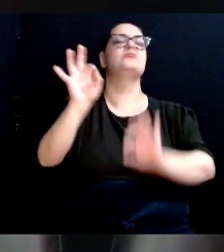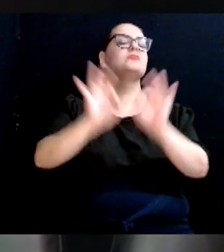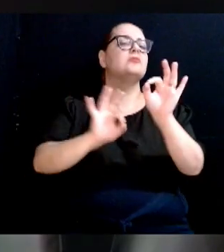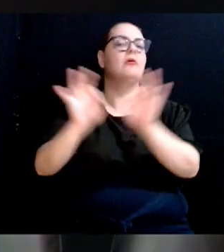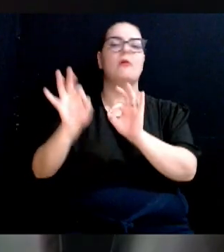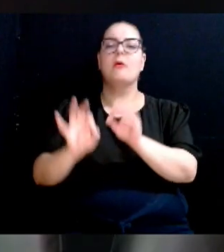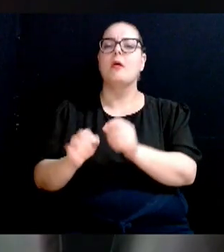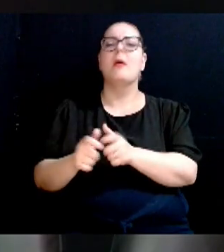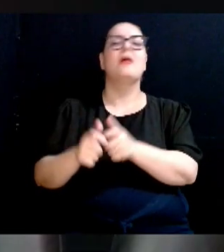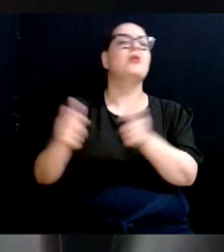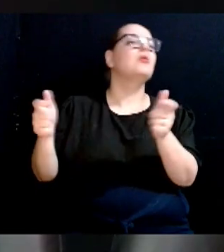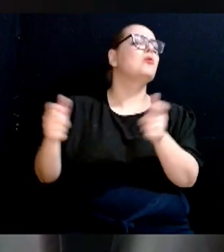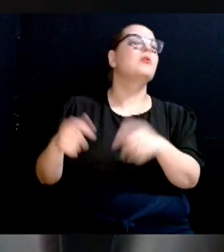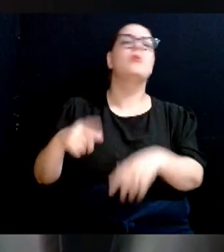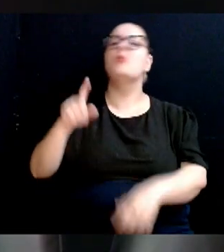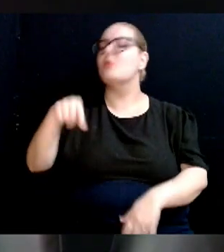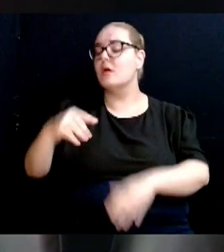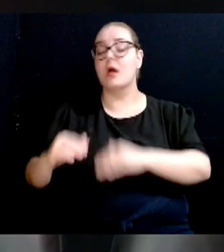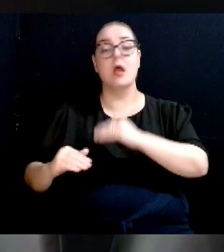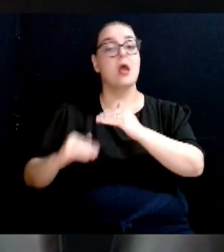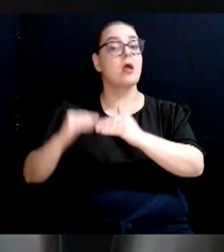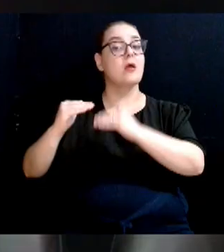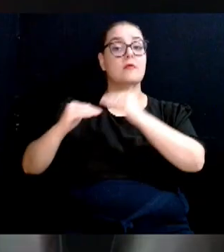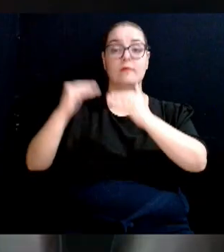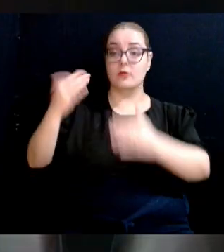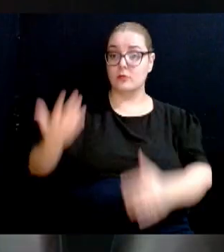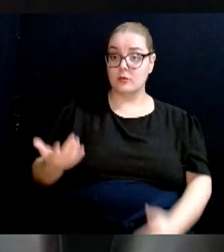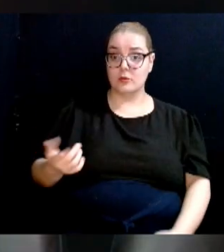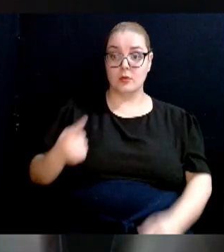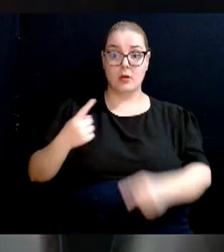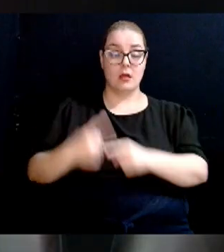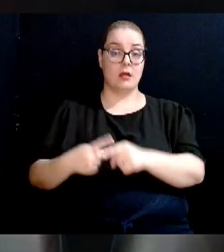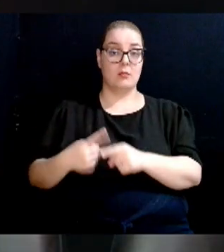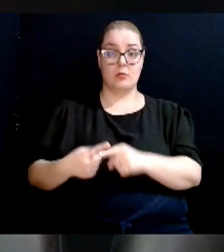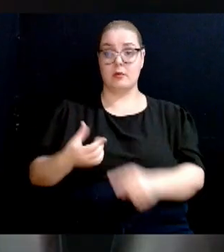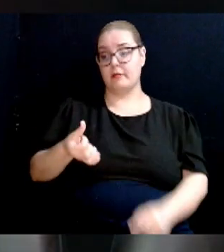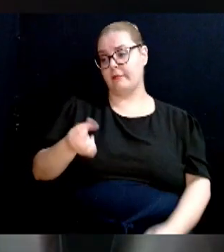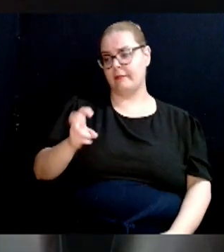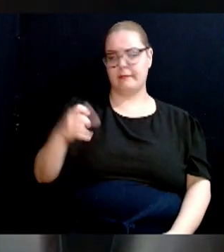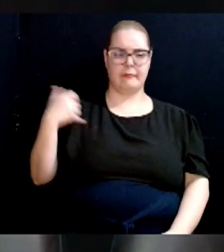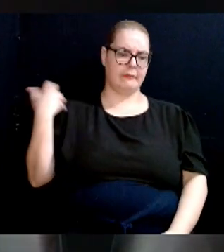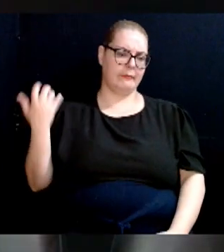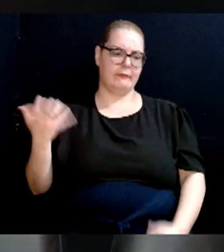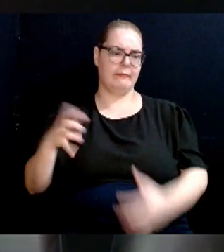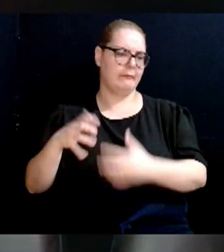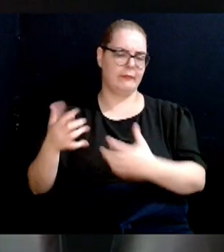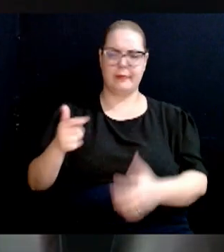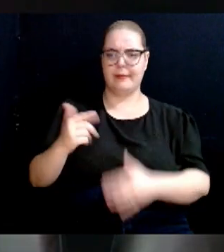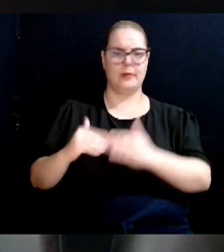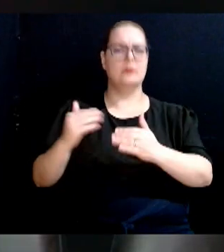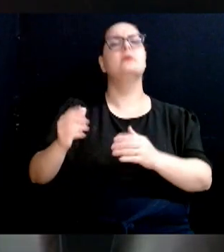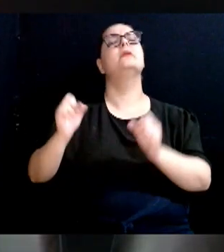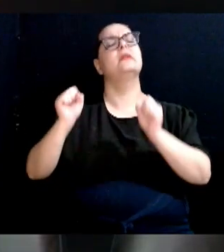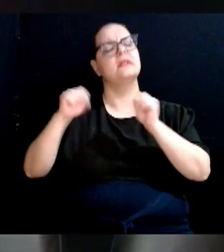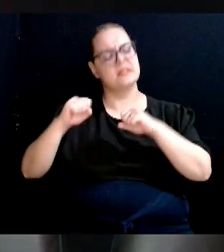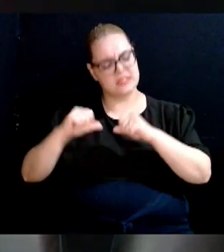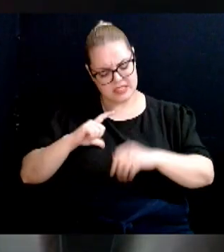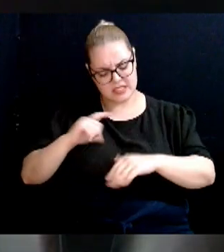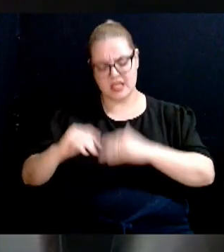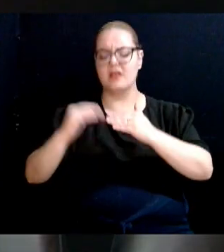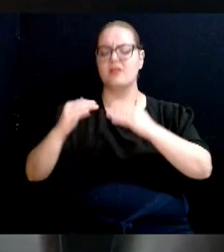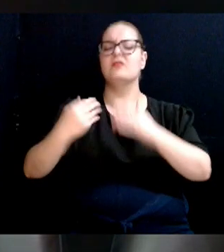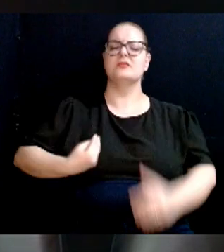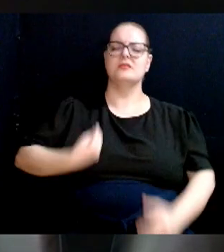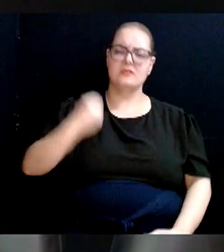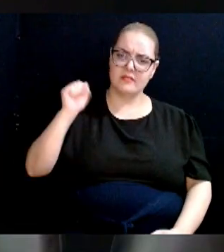né? Evoluindo, porque não é porque está idosa que não tem evolução na vida ainda. Então, eu